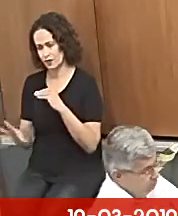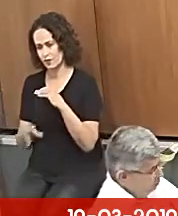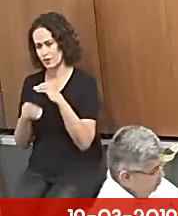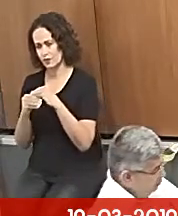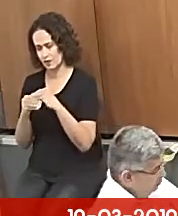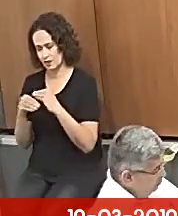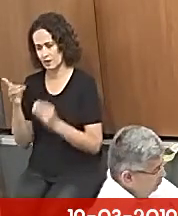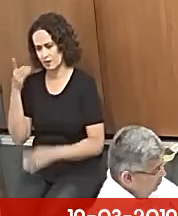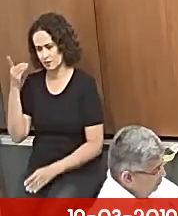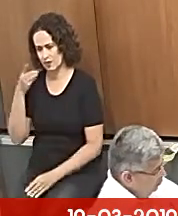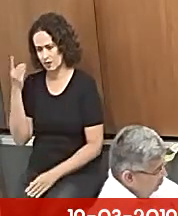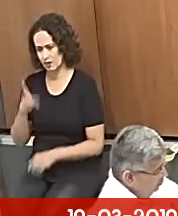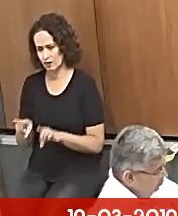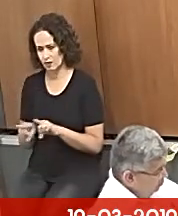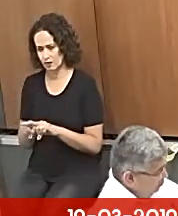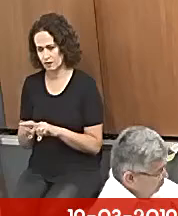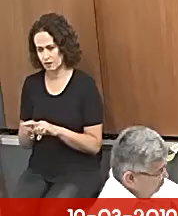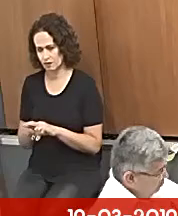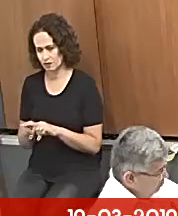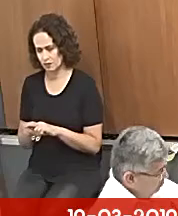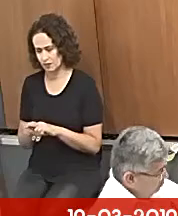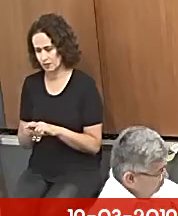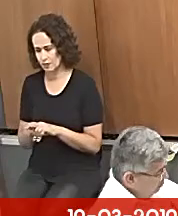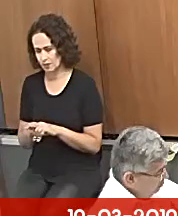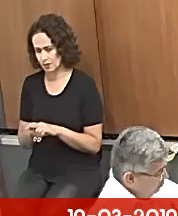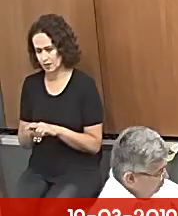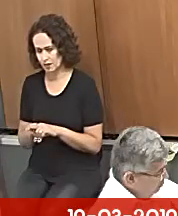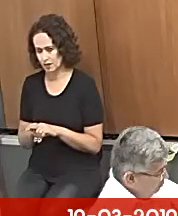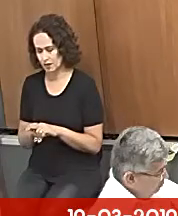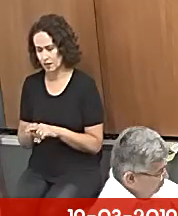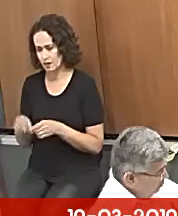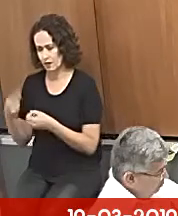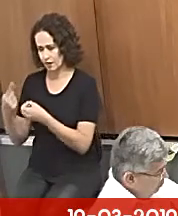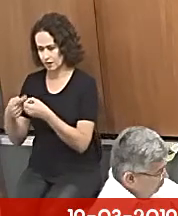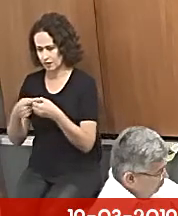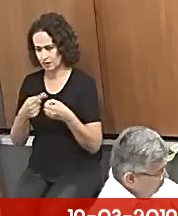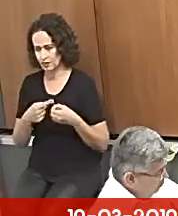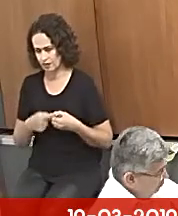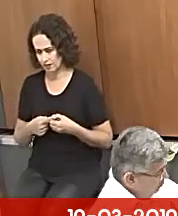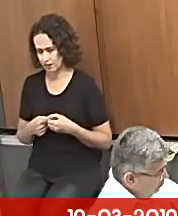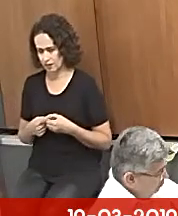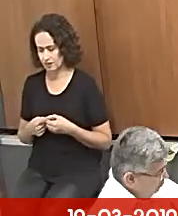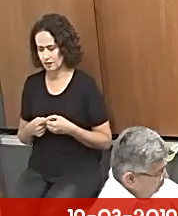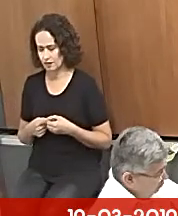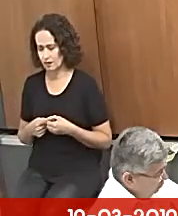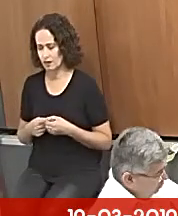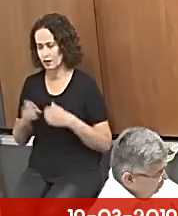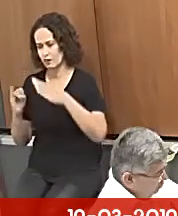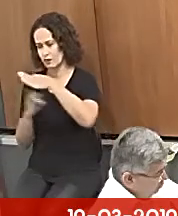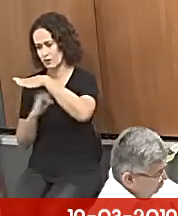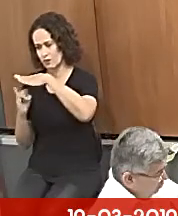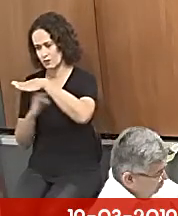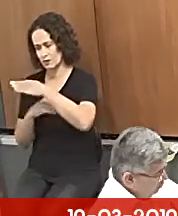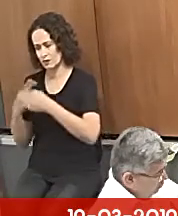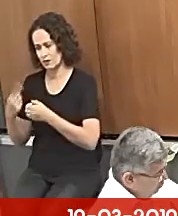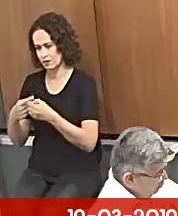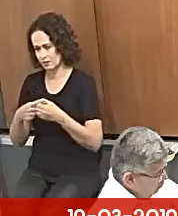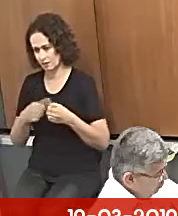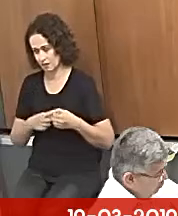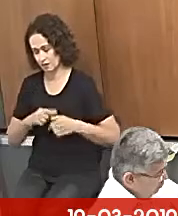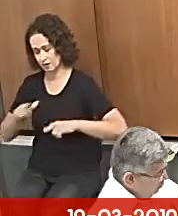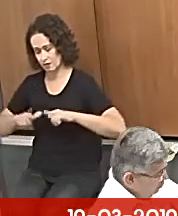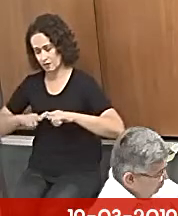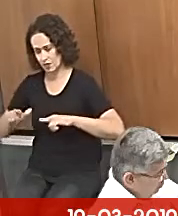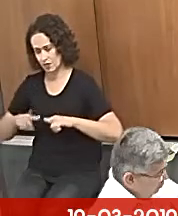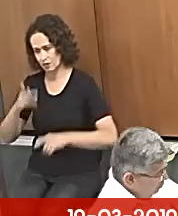deputado é a questão das cidades as cidades as instituições que trabalham com pessoas surdas